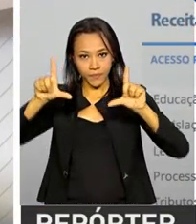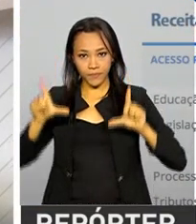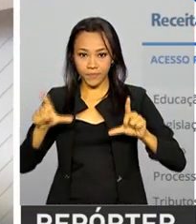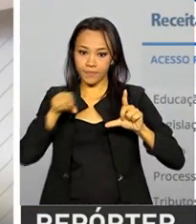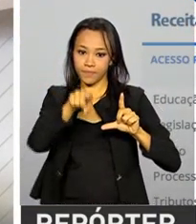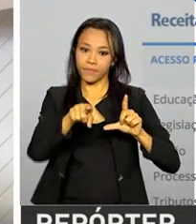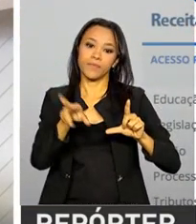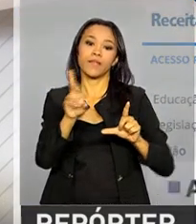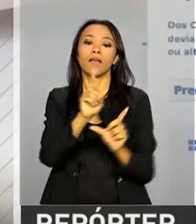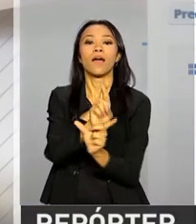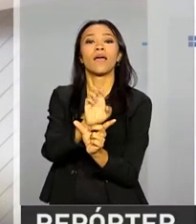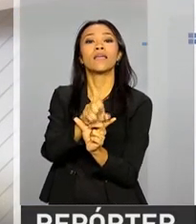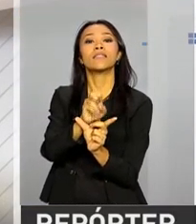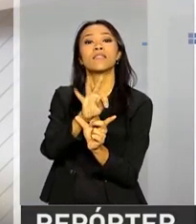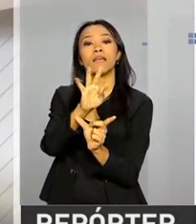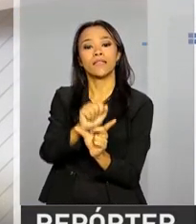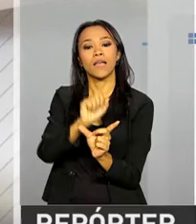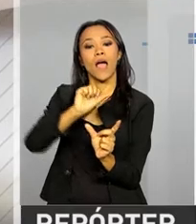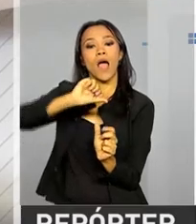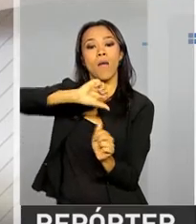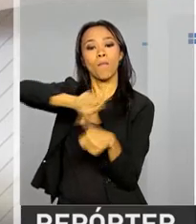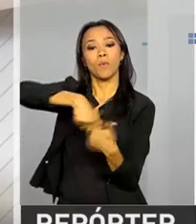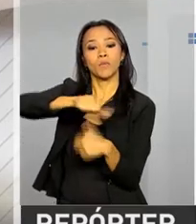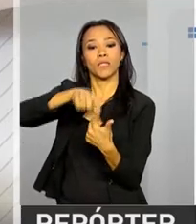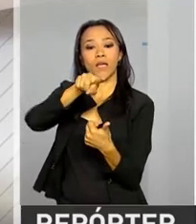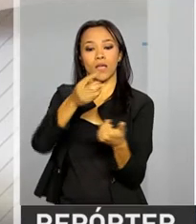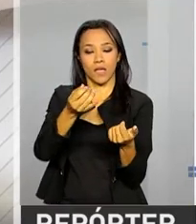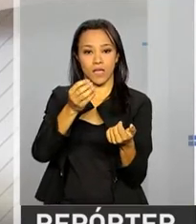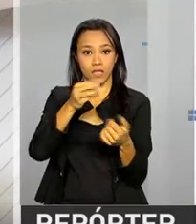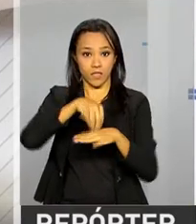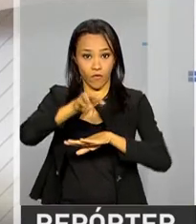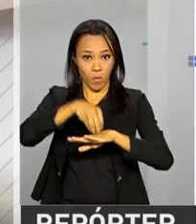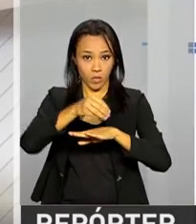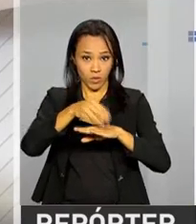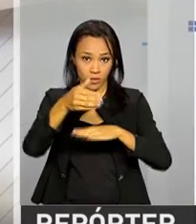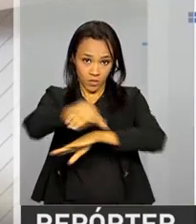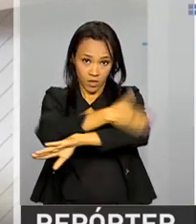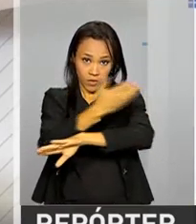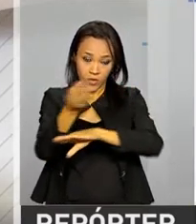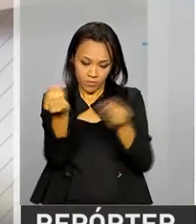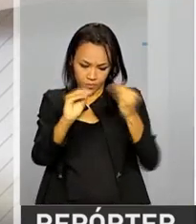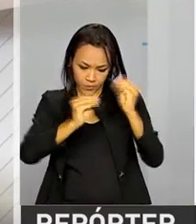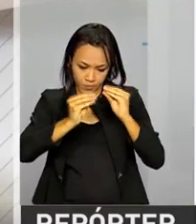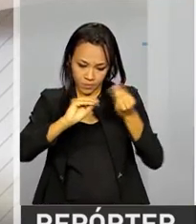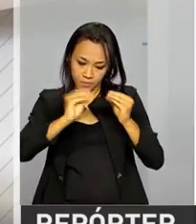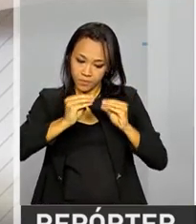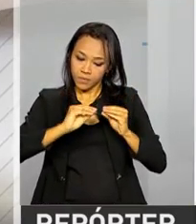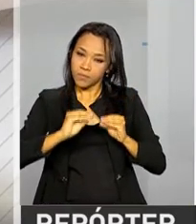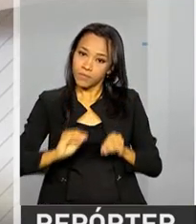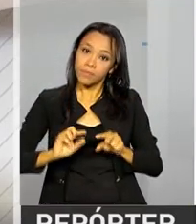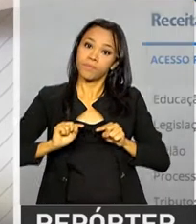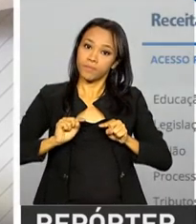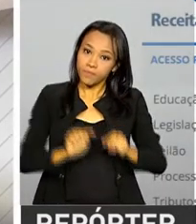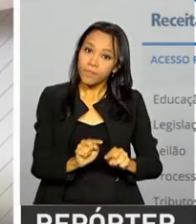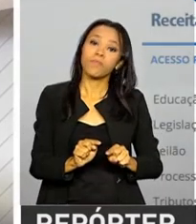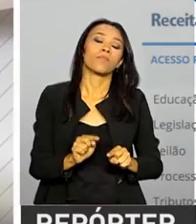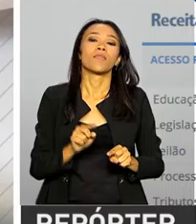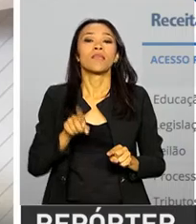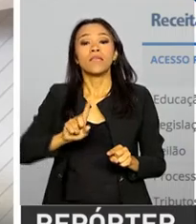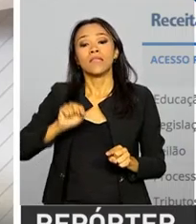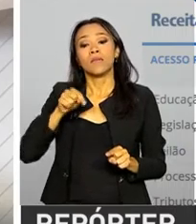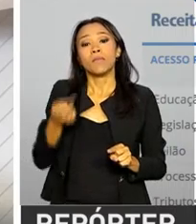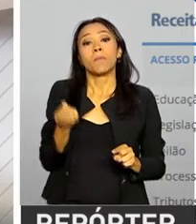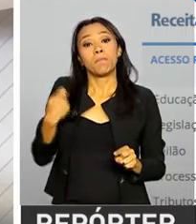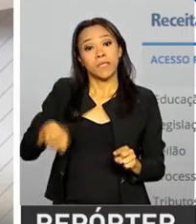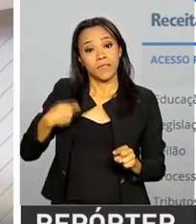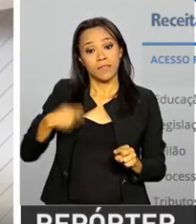federal clicar em alterar cadastro cpf e preencher os dados do formulário para regularização é